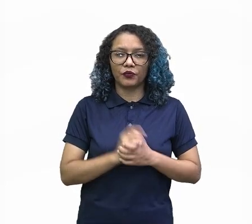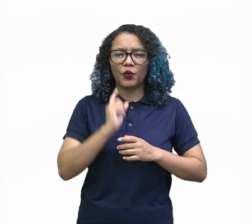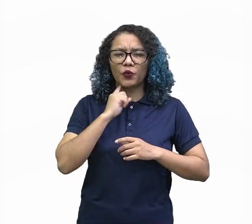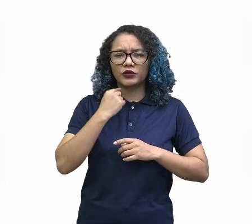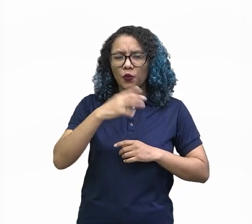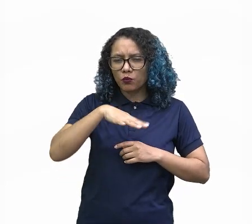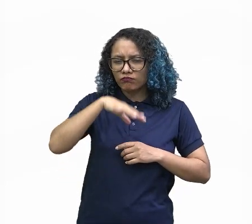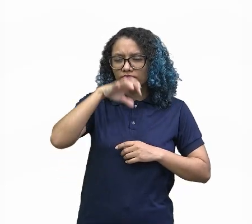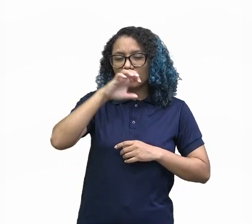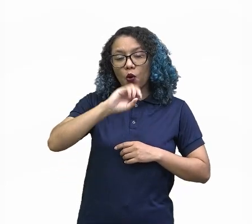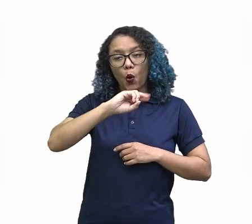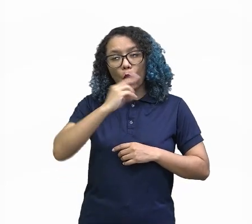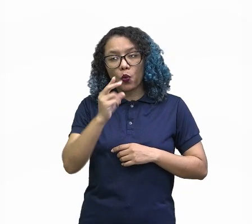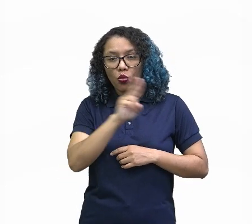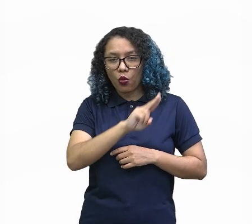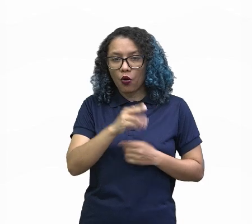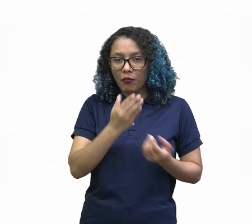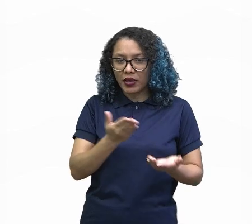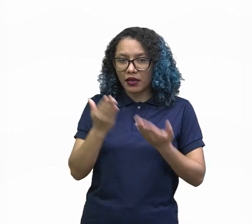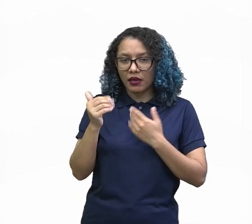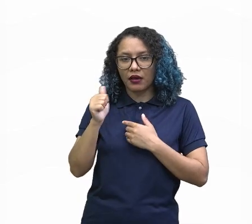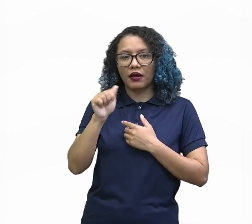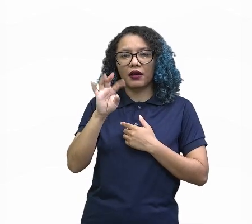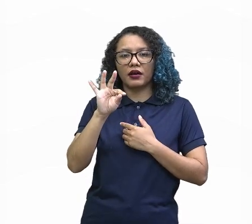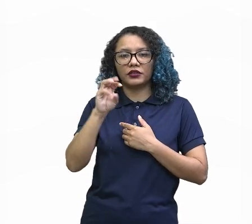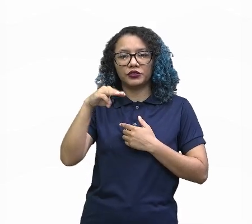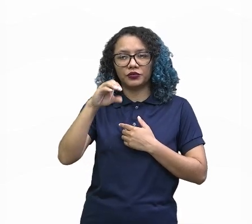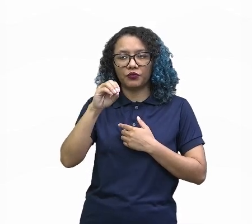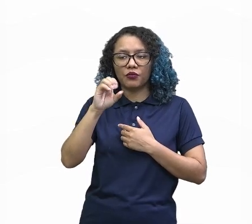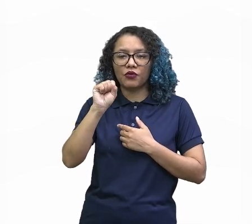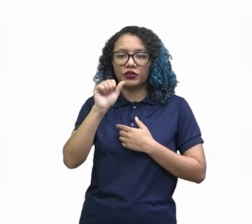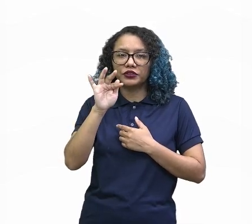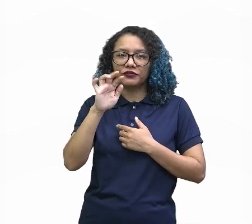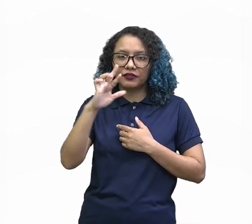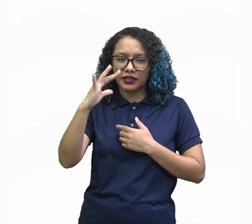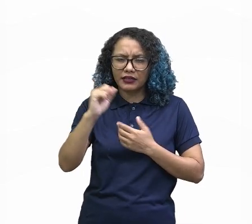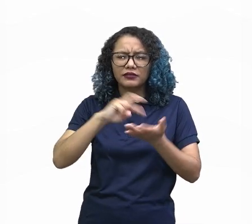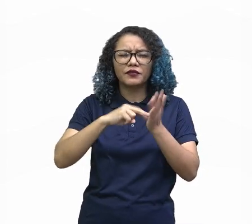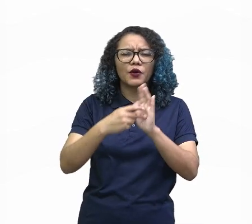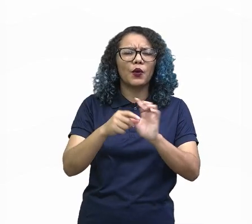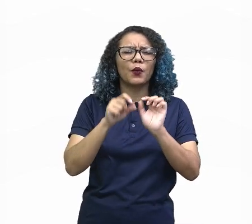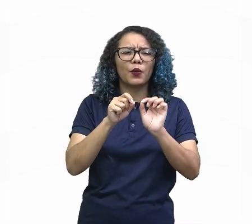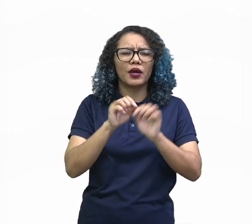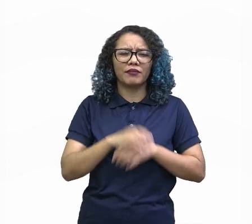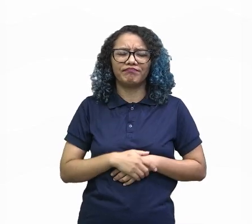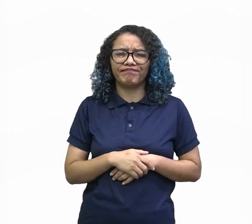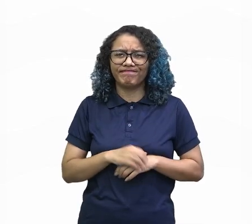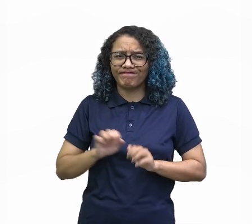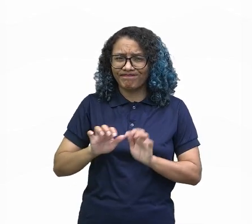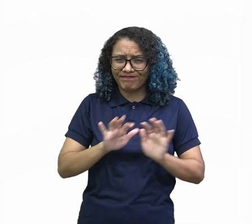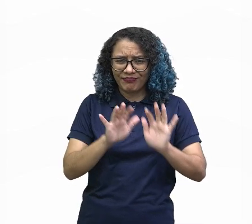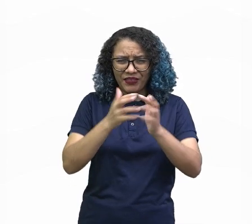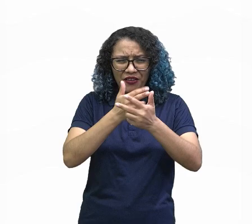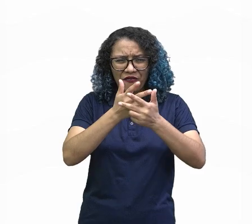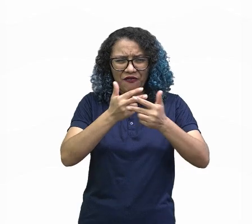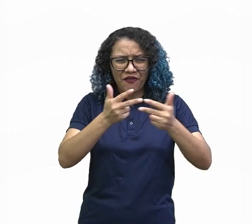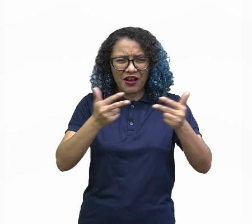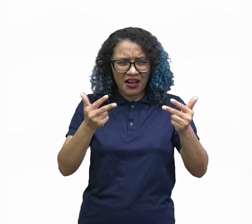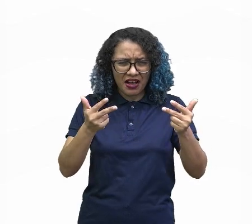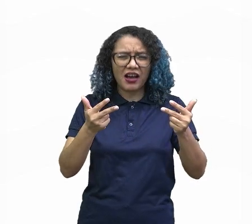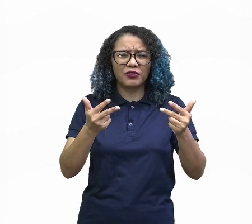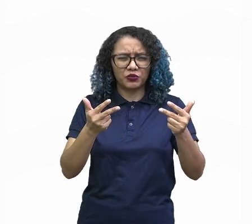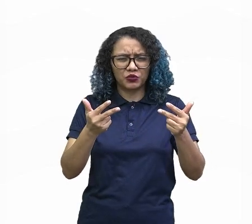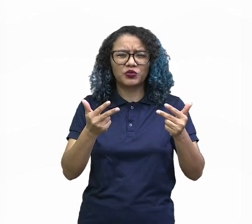poluição atmosférica, é o resultado do lançamento de grandes quantidades de gases ou partículas